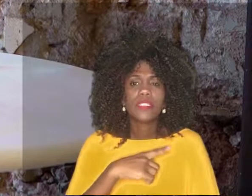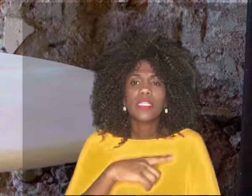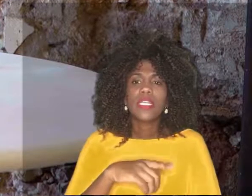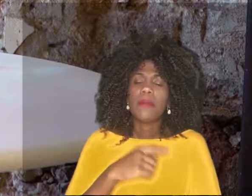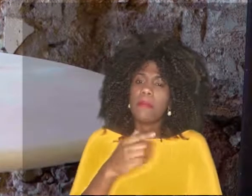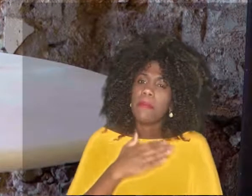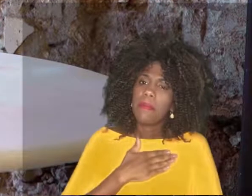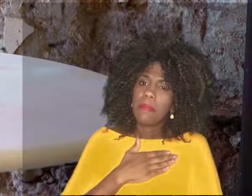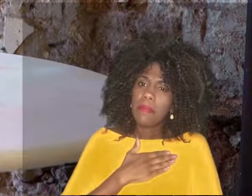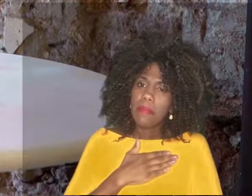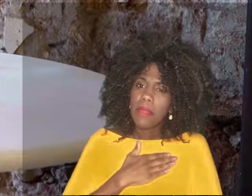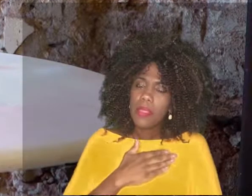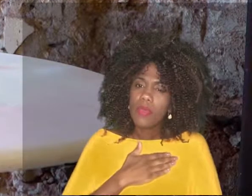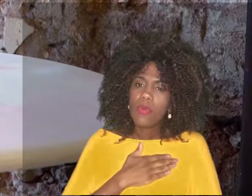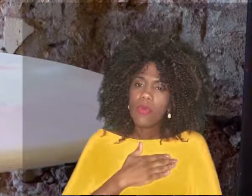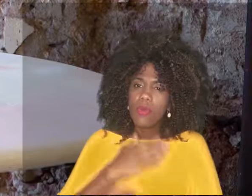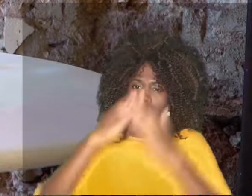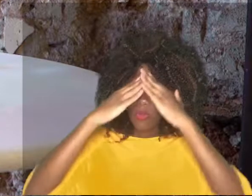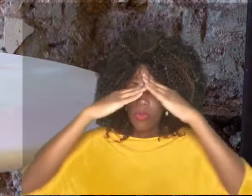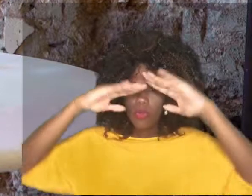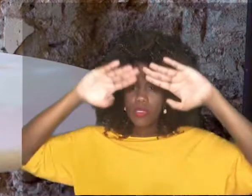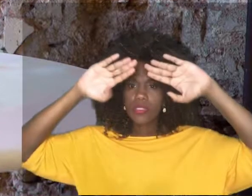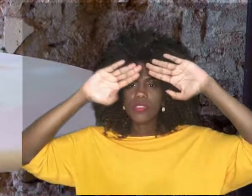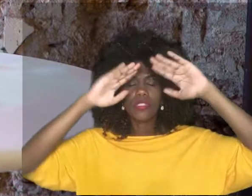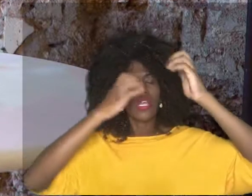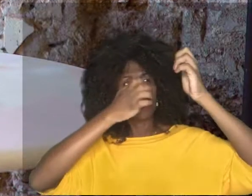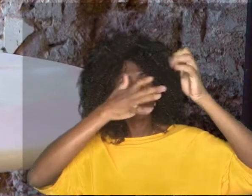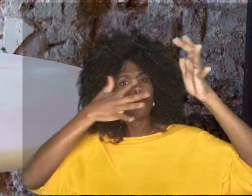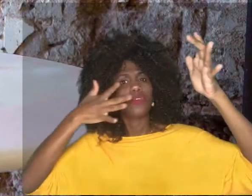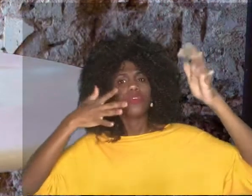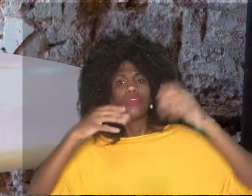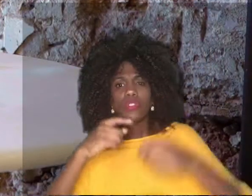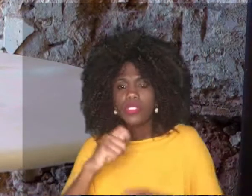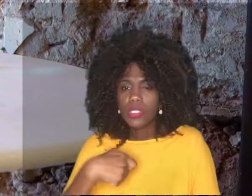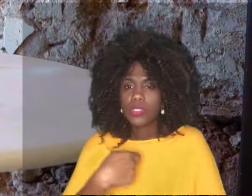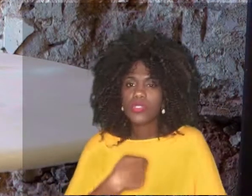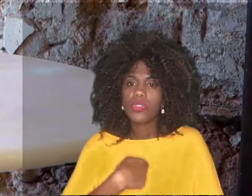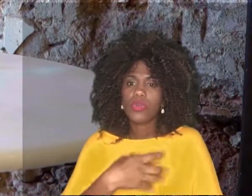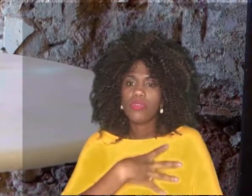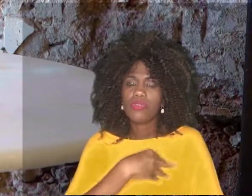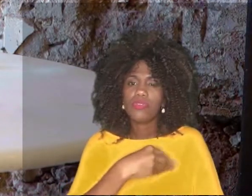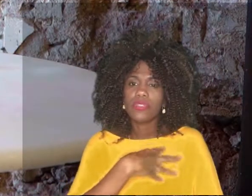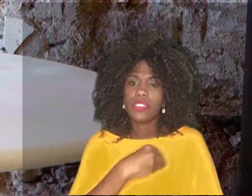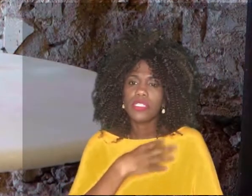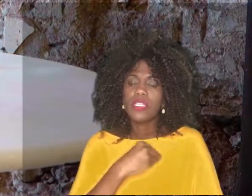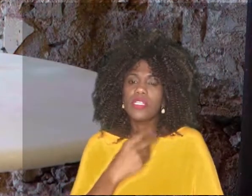Eledá, né, Oxóssi. Eu sou filha de